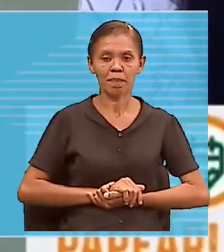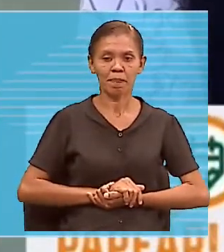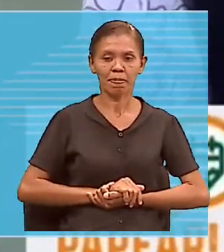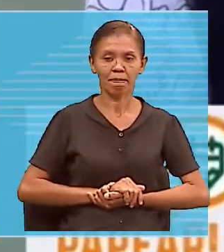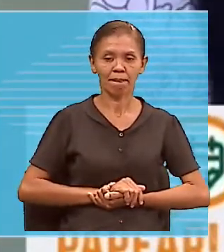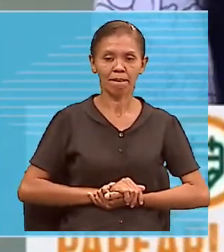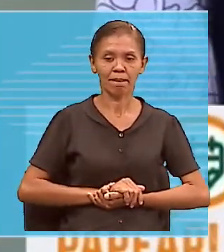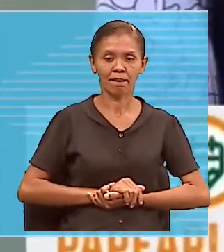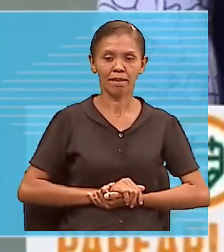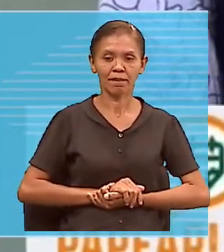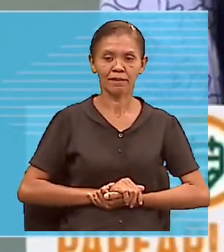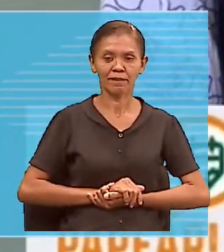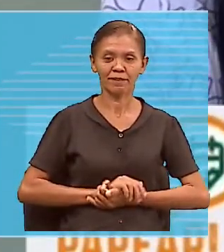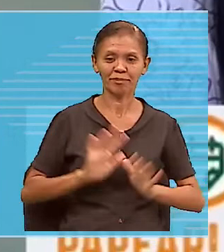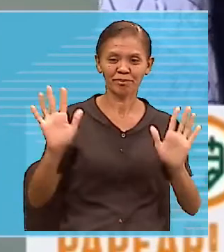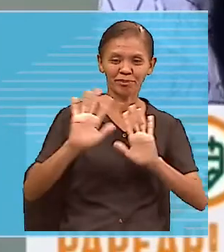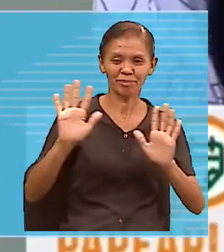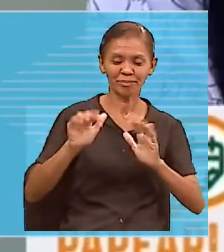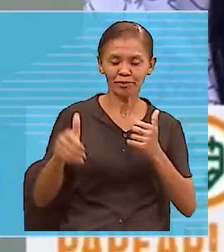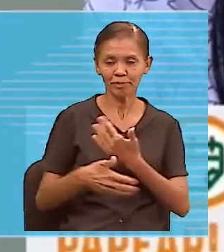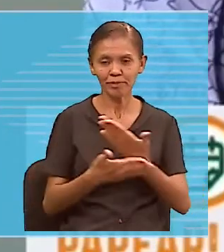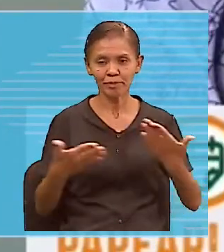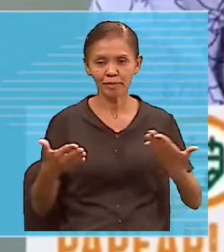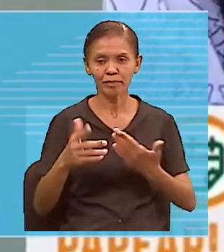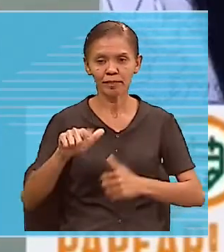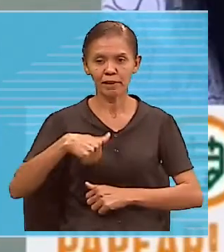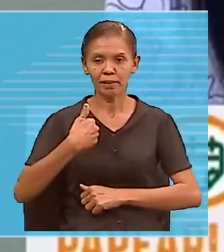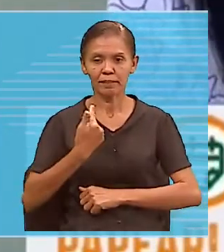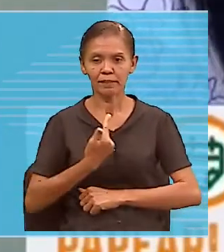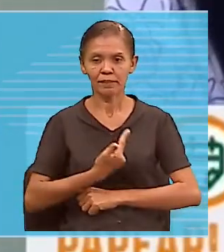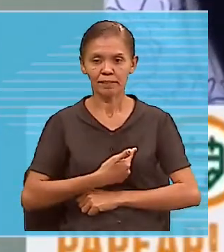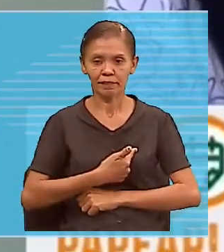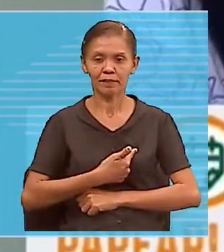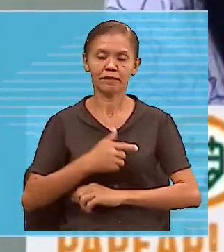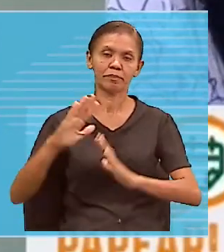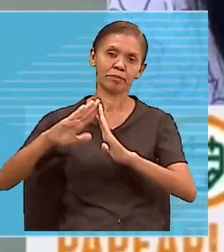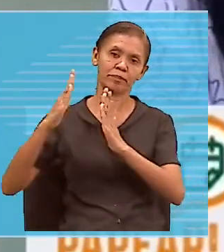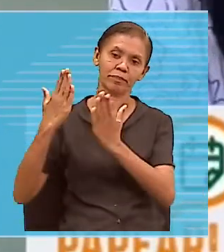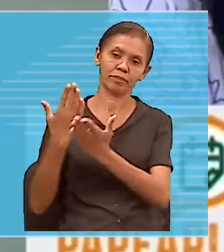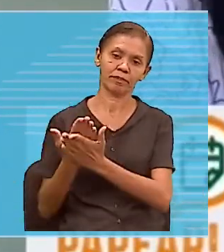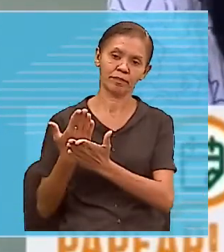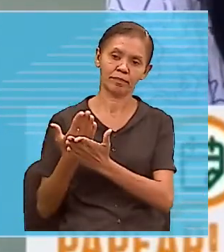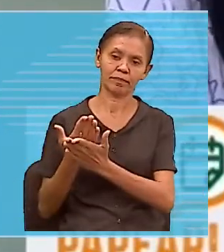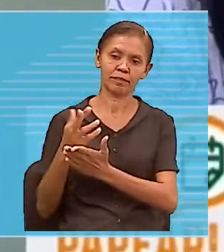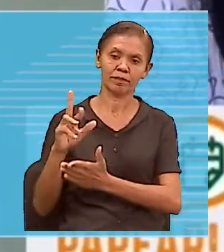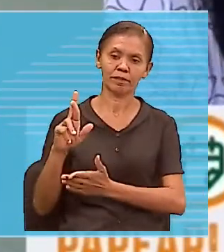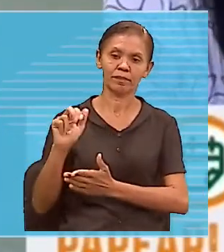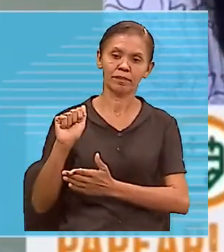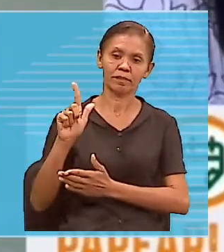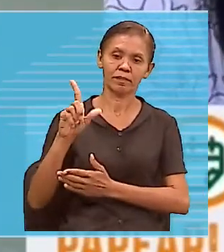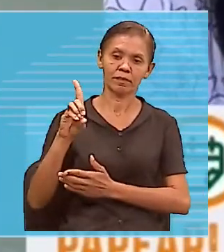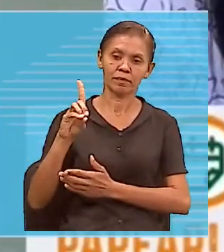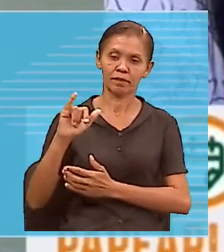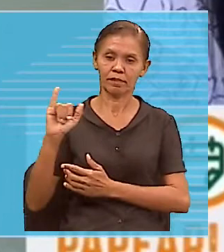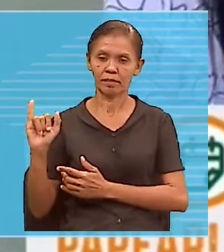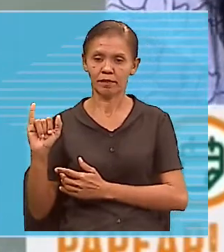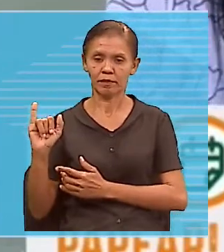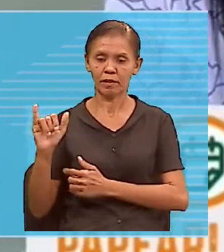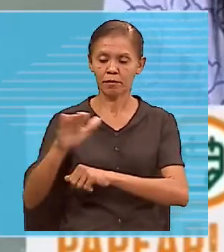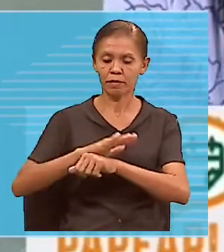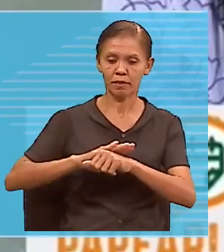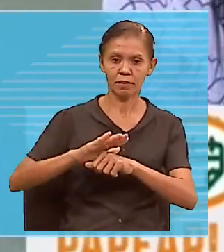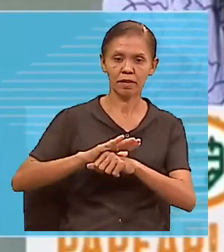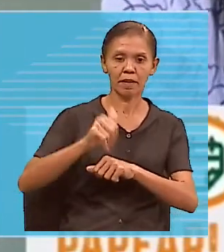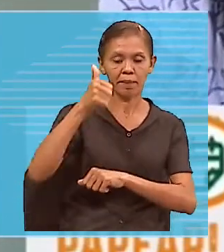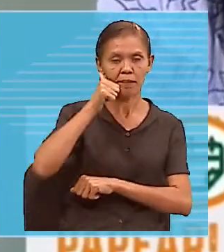Cavalcante e agora nós vamos falar com a Kélvia Zamilli, né, que ela vai falar um pouquinho para nós sobre o projeto de